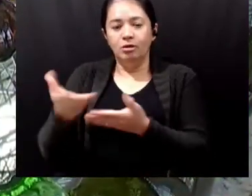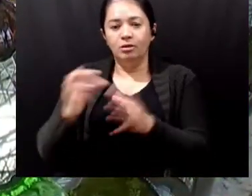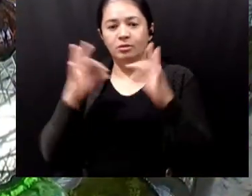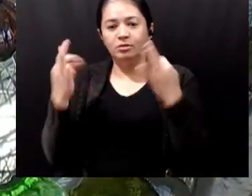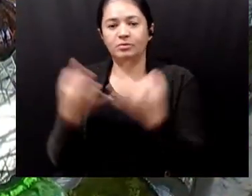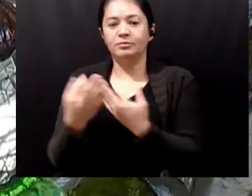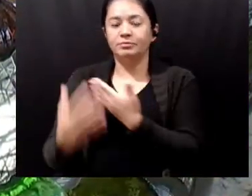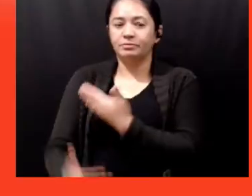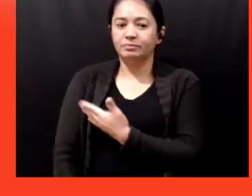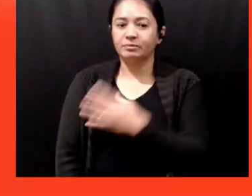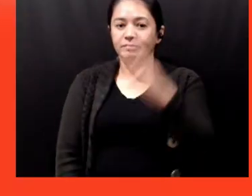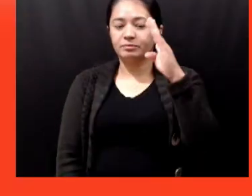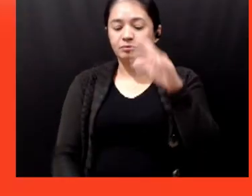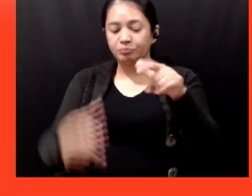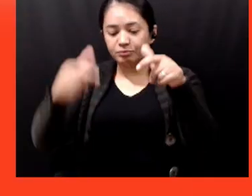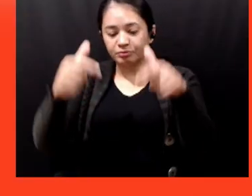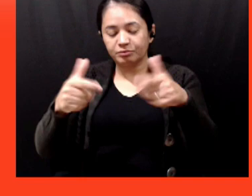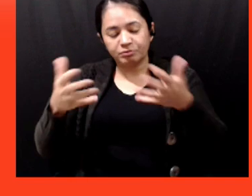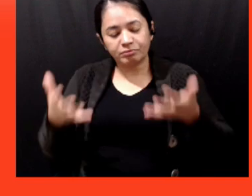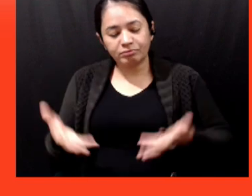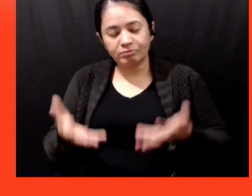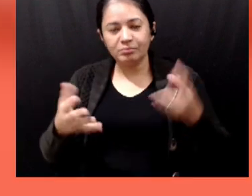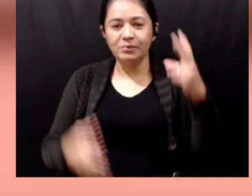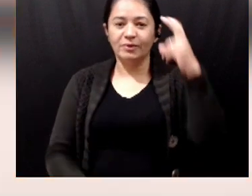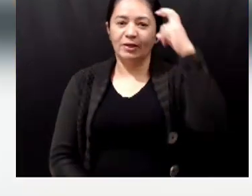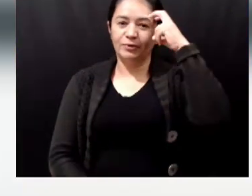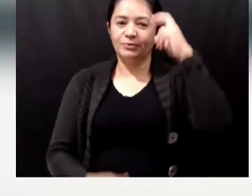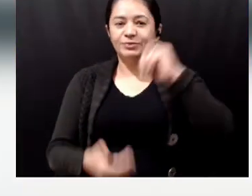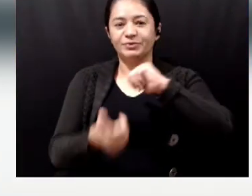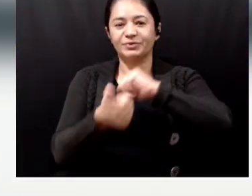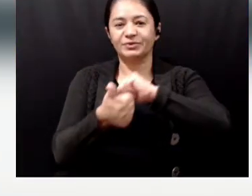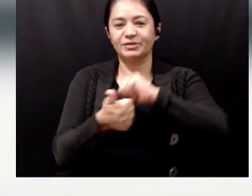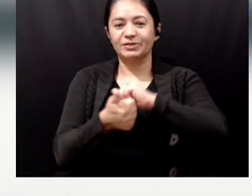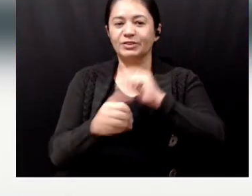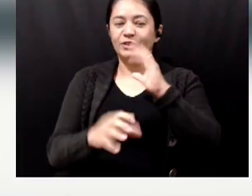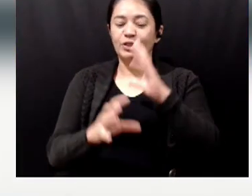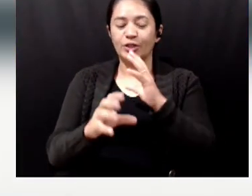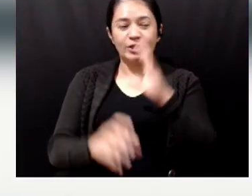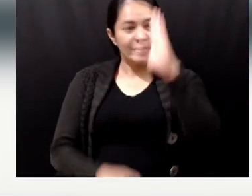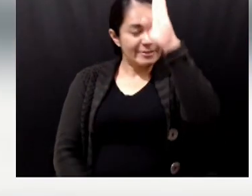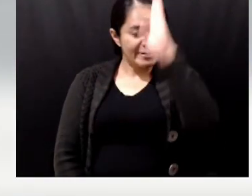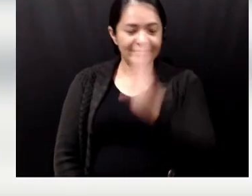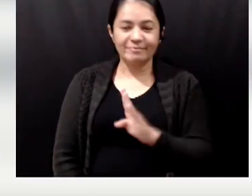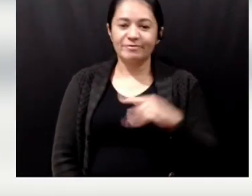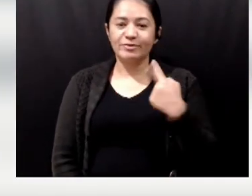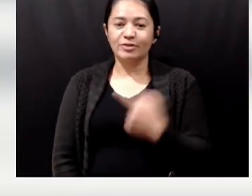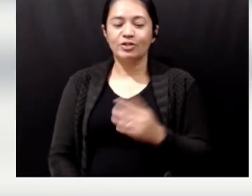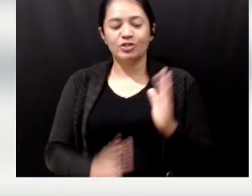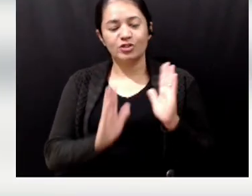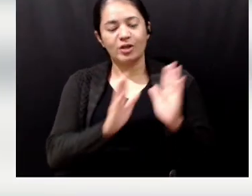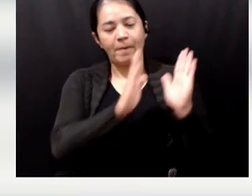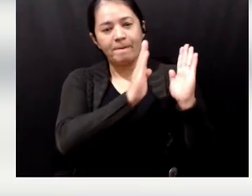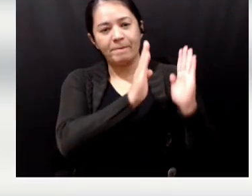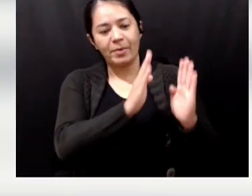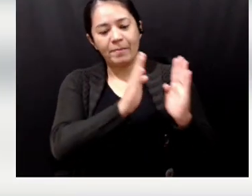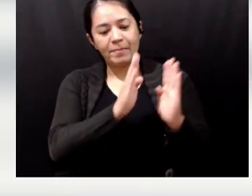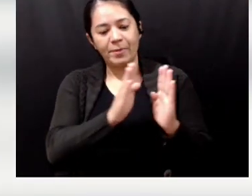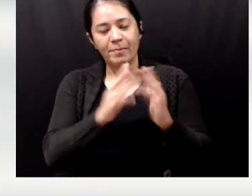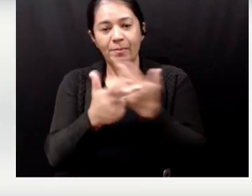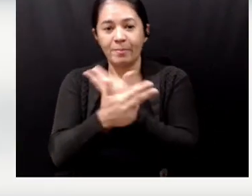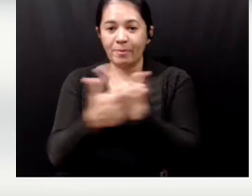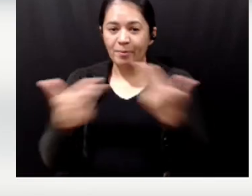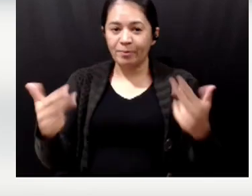que promove a cultura de qualidade e totalmente gratuita. Então a gente tem uma programação diversificada que